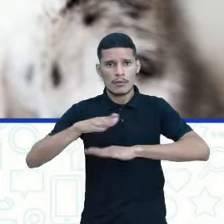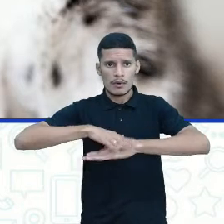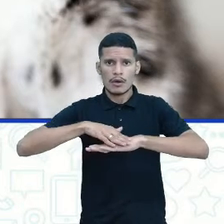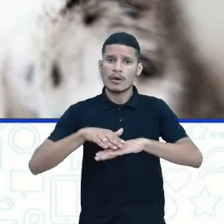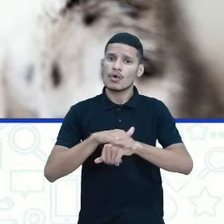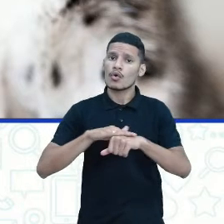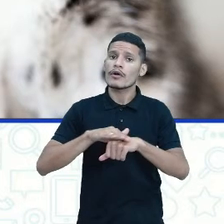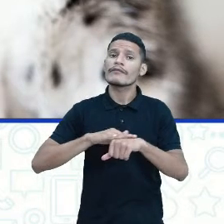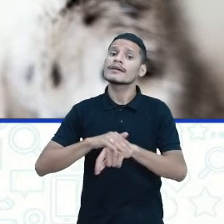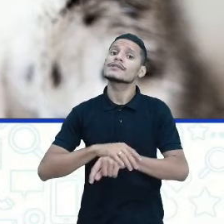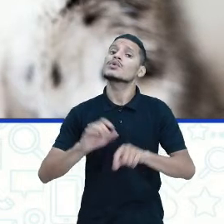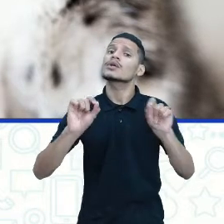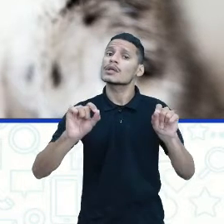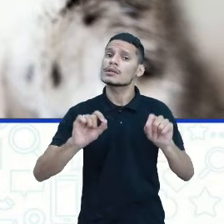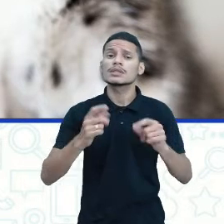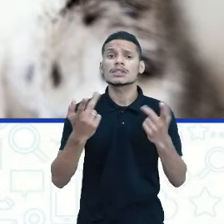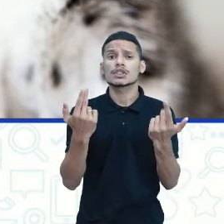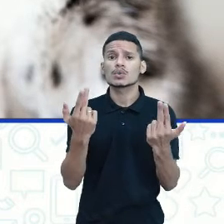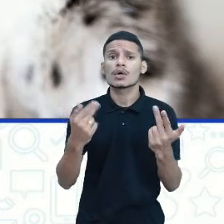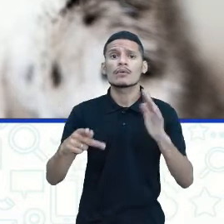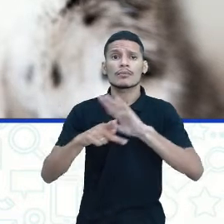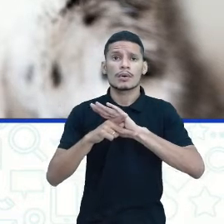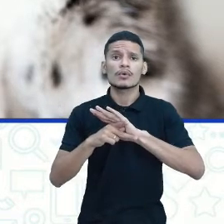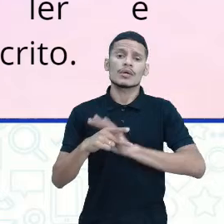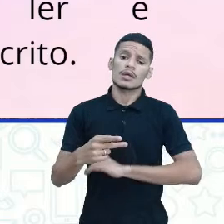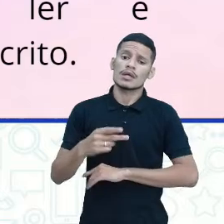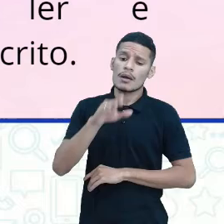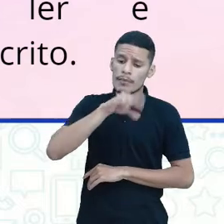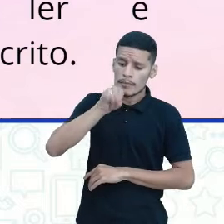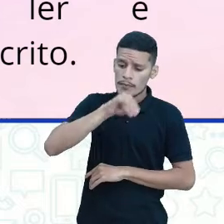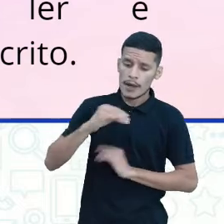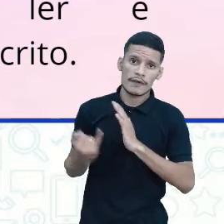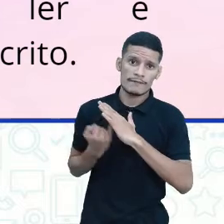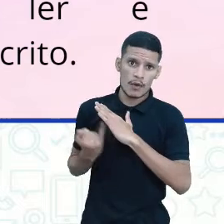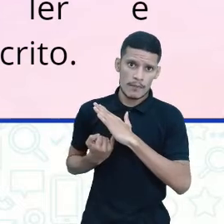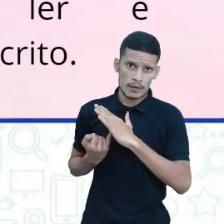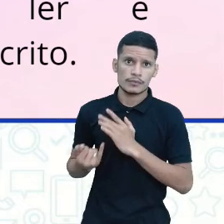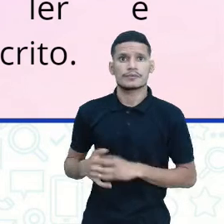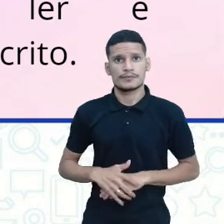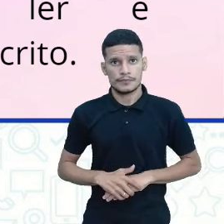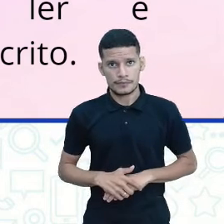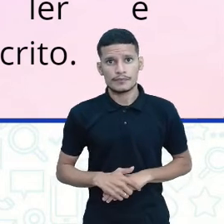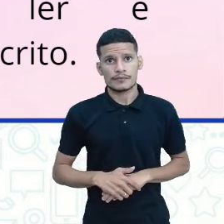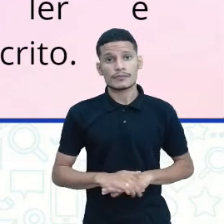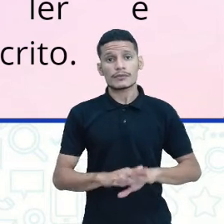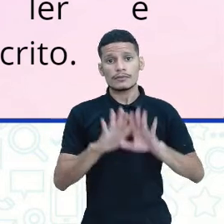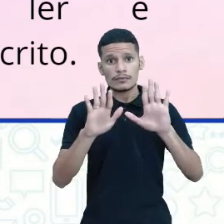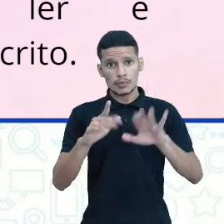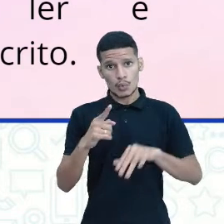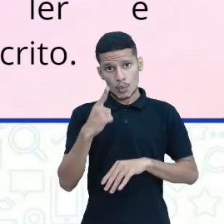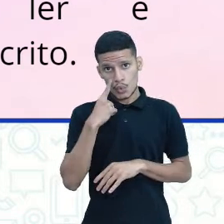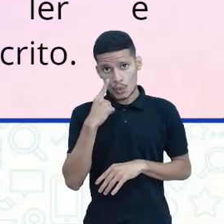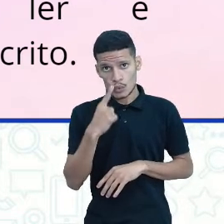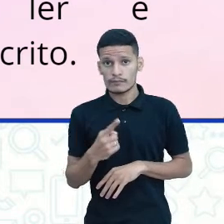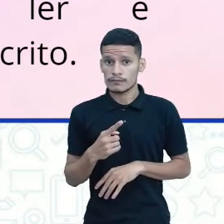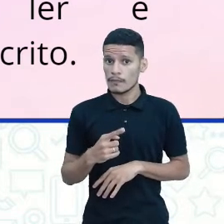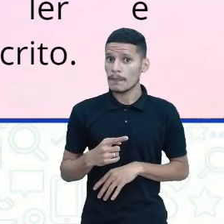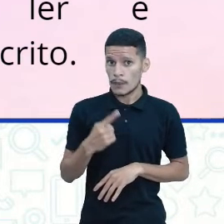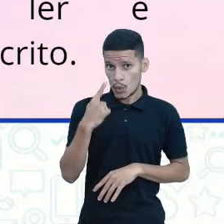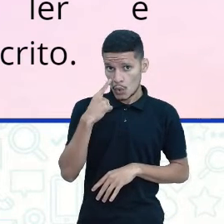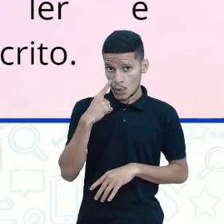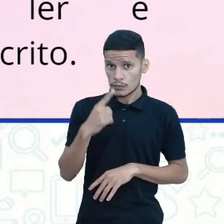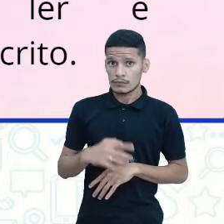conversação, se pareça bastante com a língua falada informal. E aí, ó, uma observação